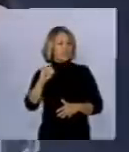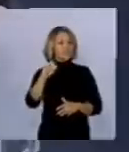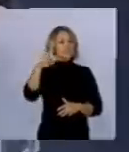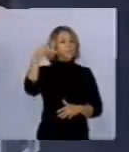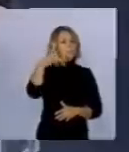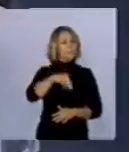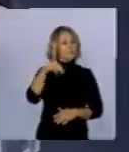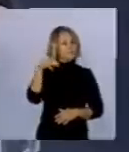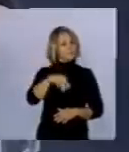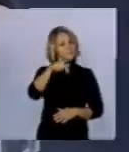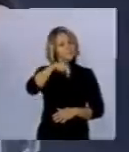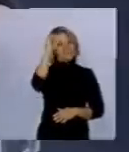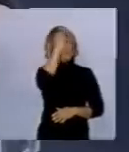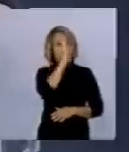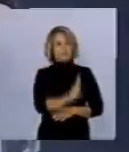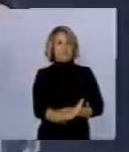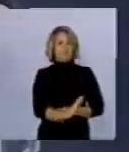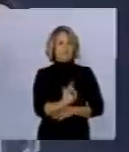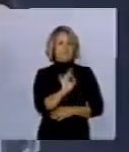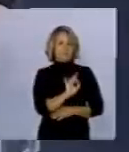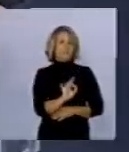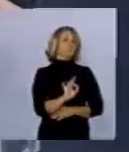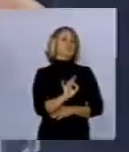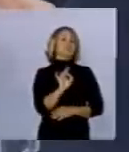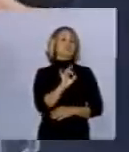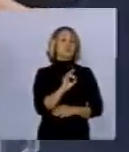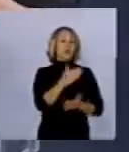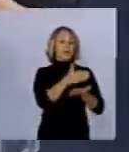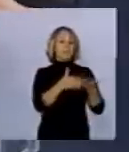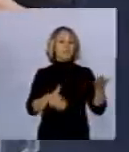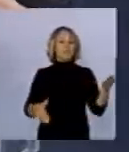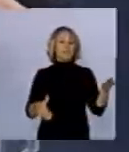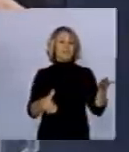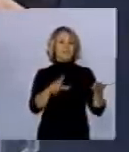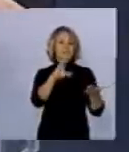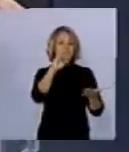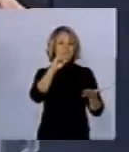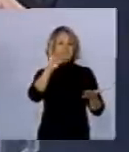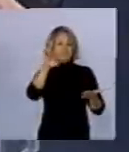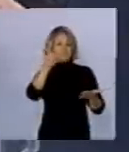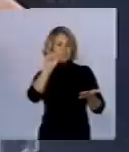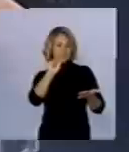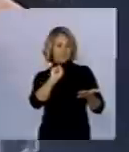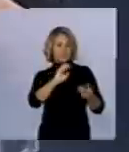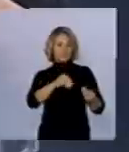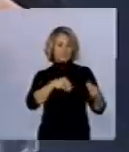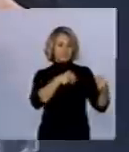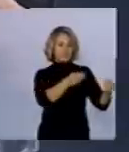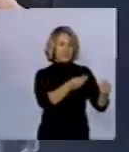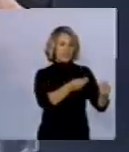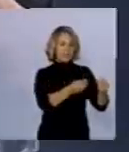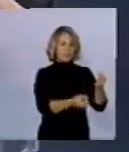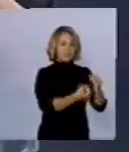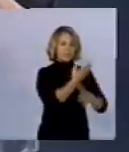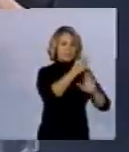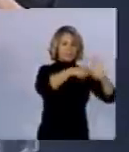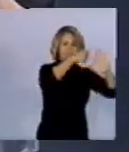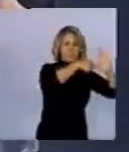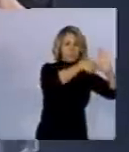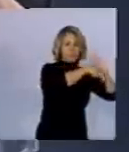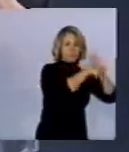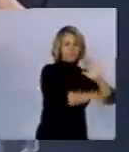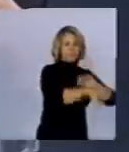por dia de conteúdo nacional e somente a metade dessa cota é dedicada à produção independente